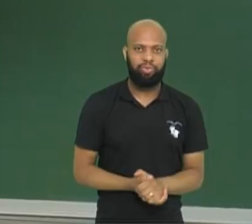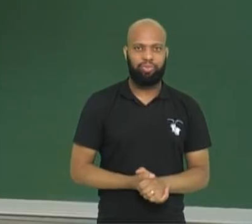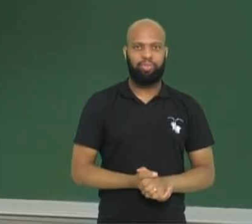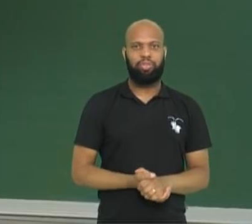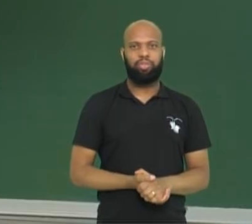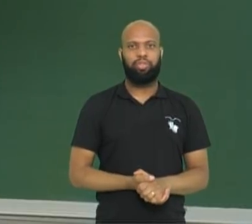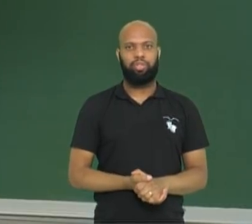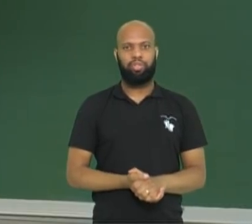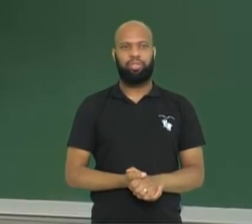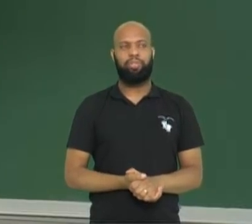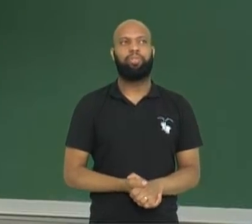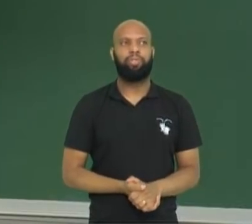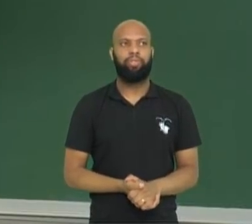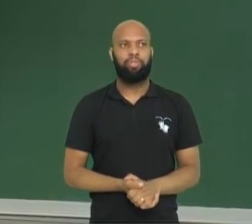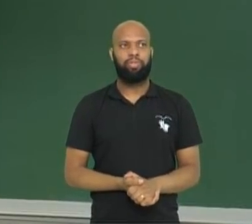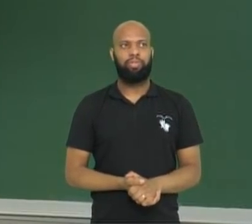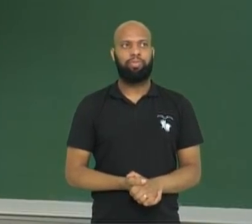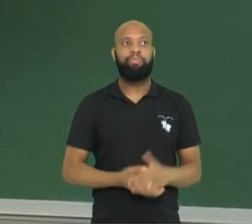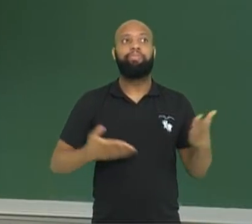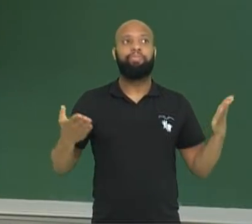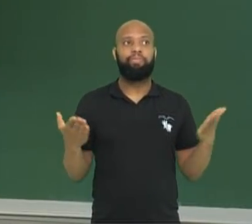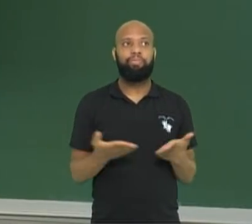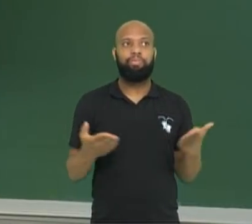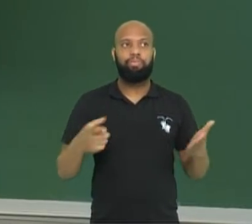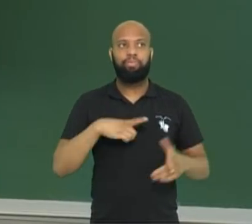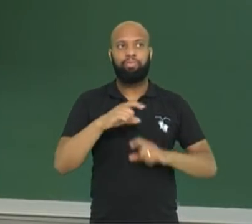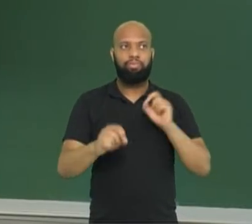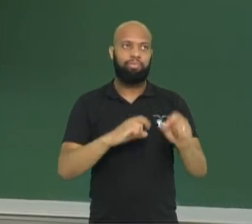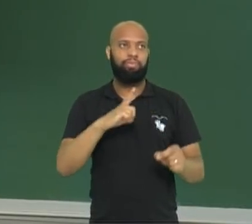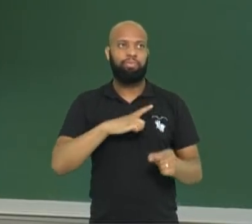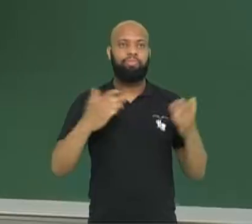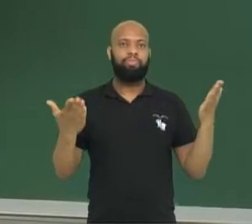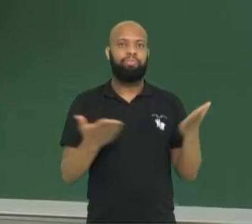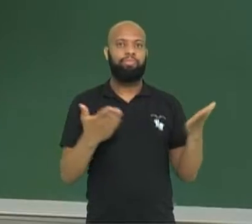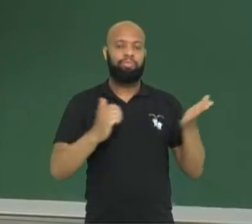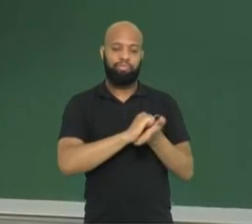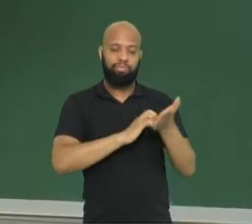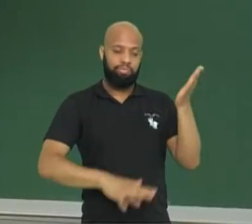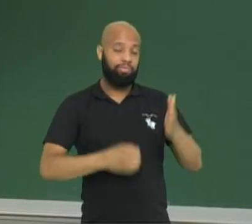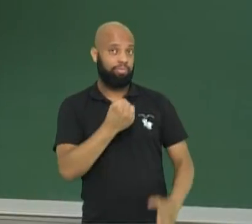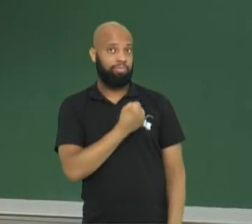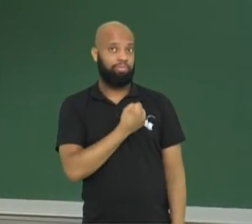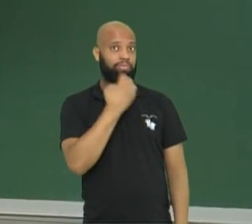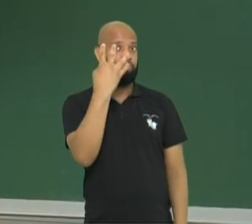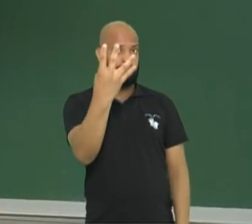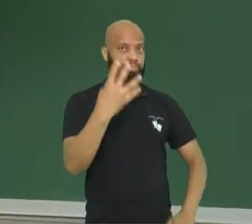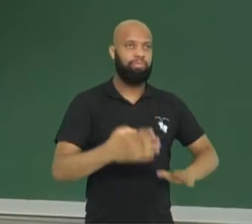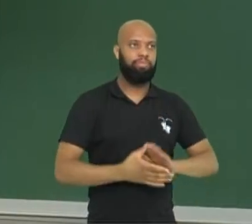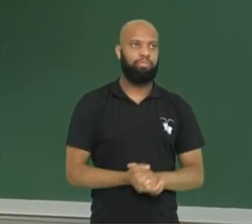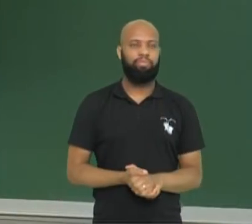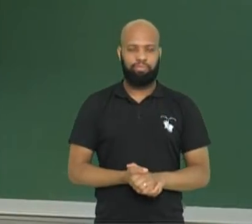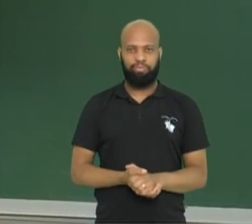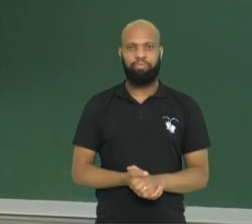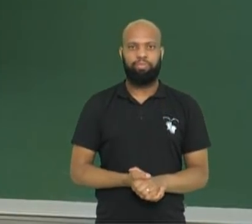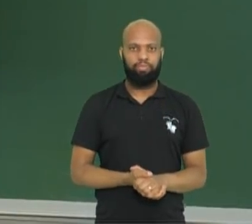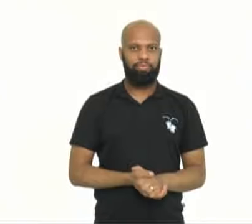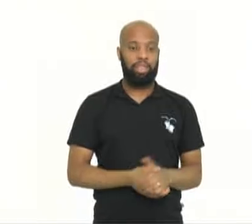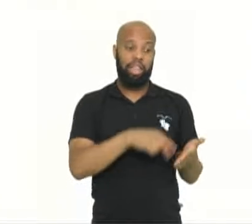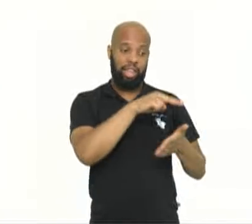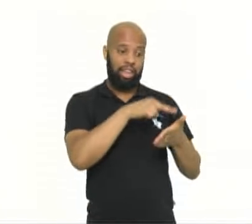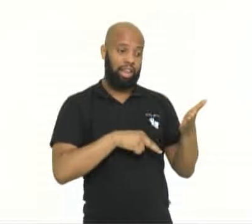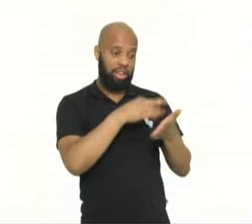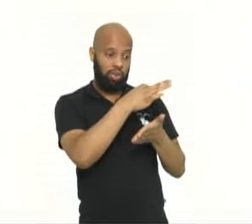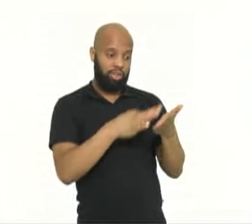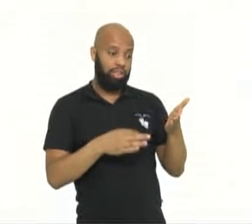beleza? E agora, nós vamos então para a atividade número 4. Leia o